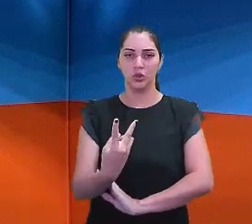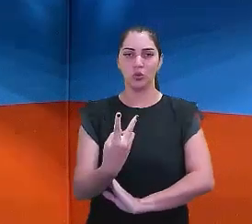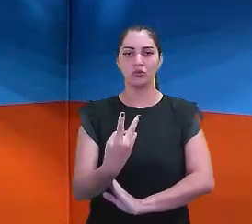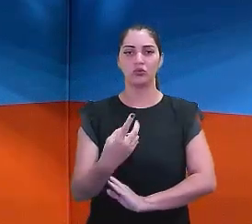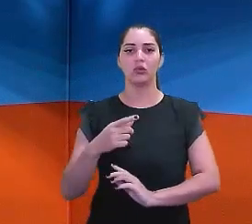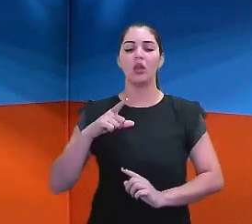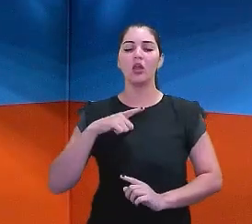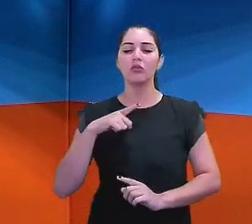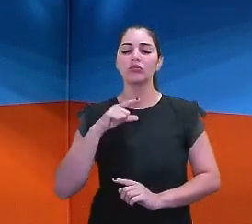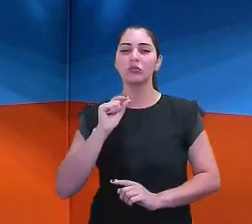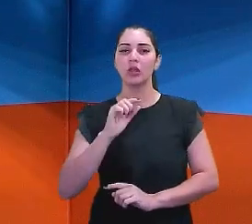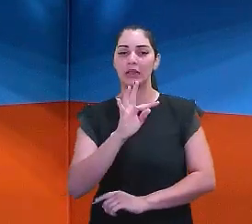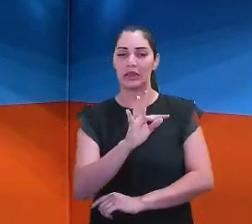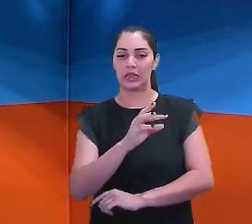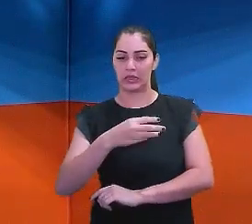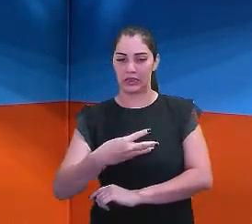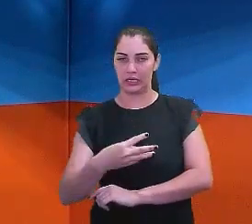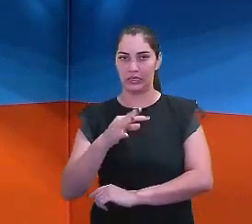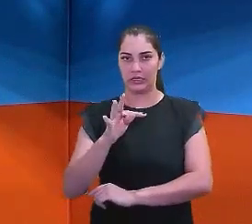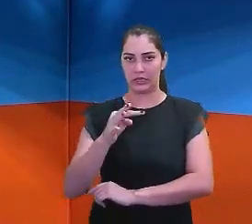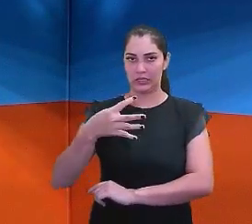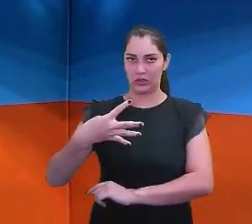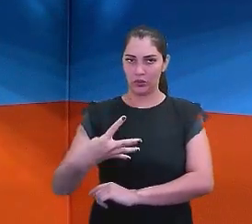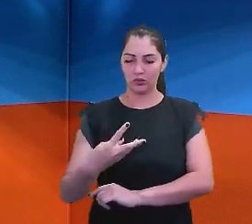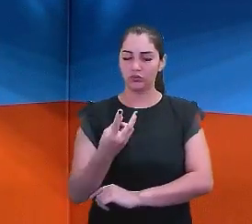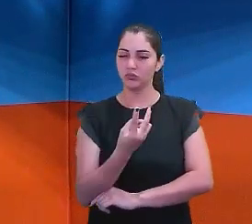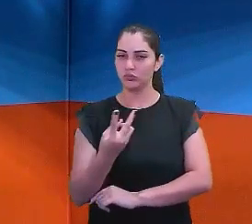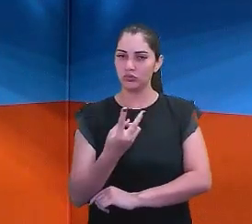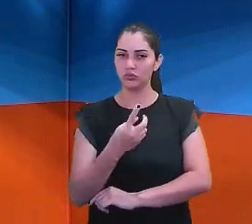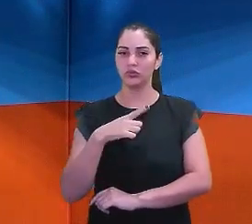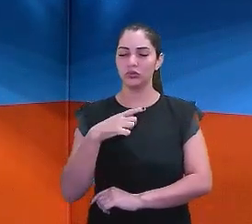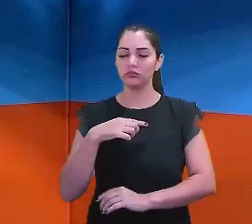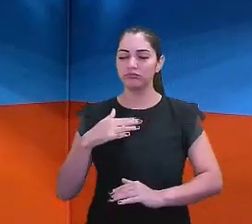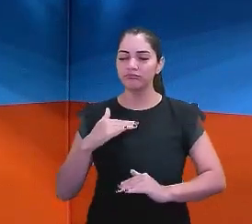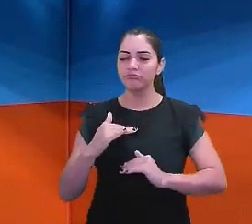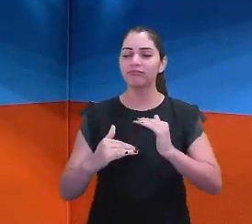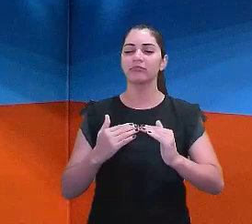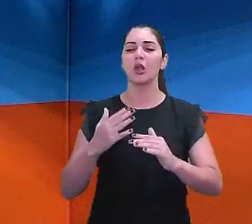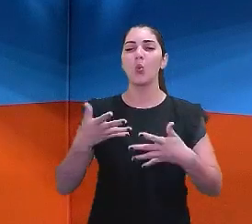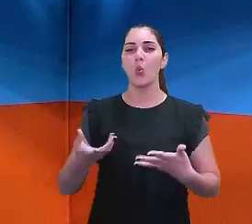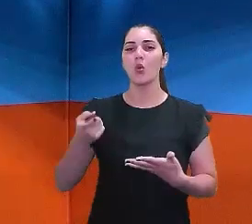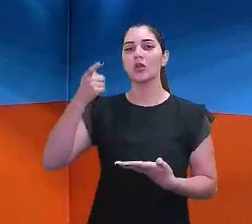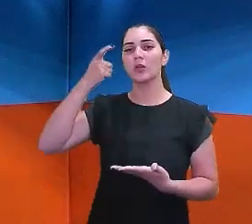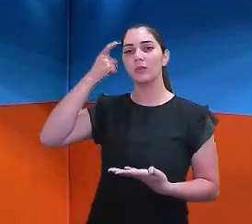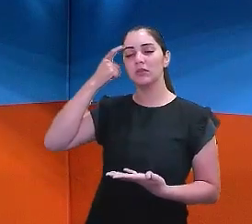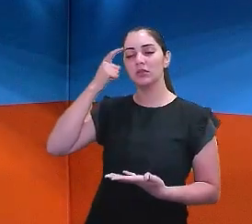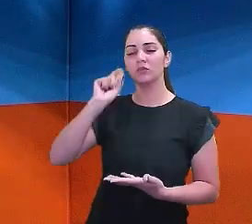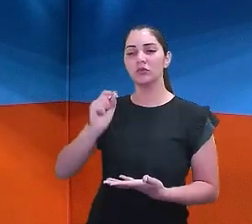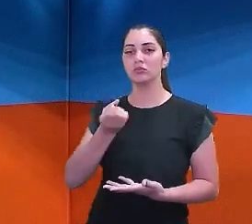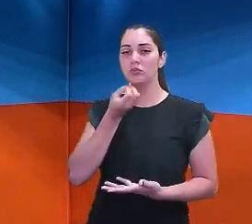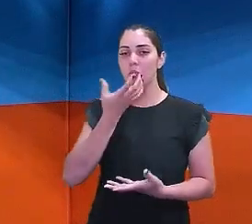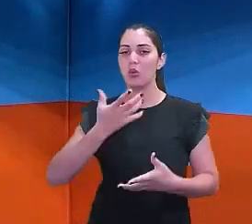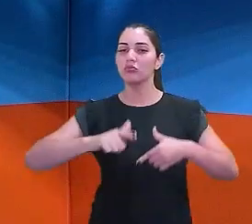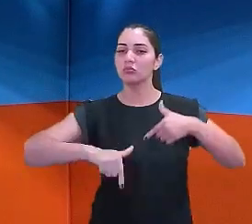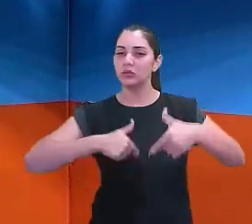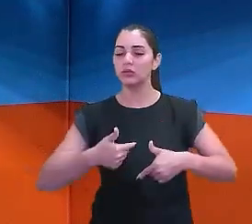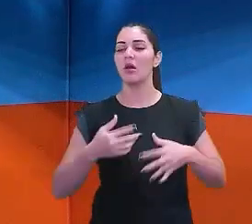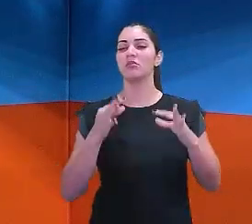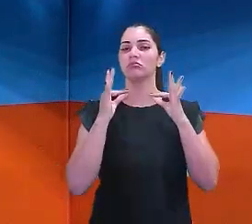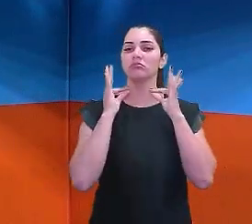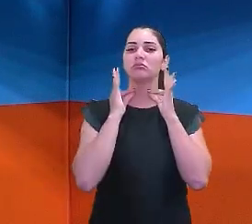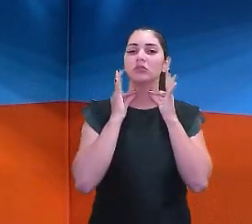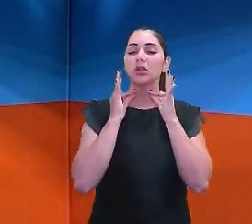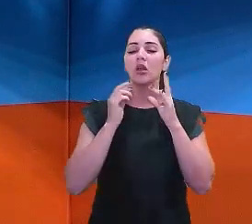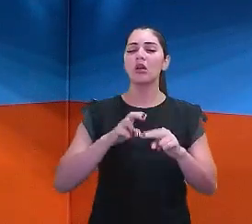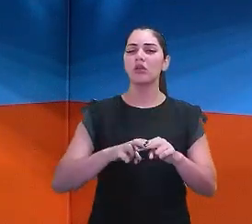é o T3 e T4, tá? Esses hormônios são hormônios relevantes quando a gente pensa no bom funcionamento da tireoide,